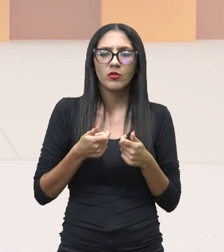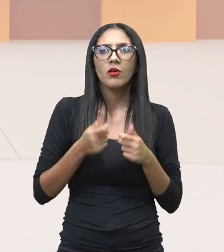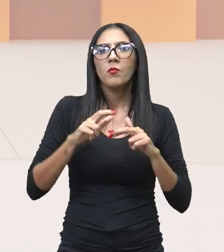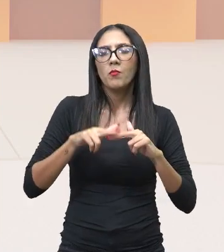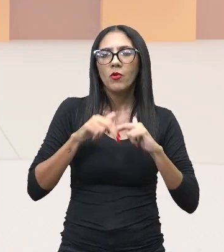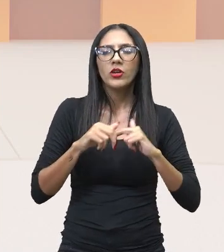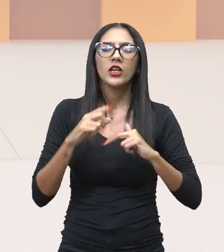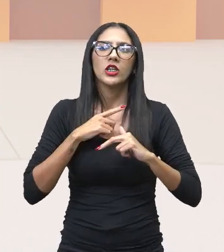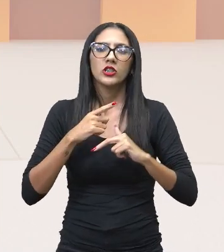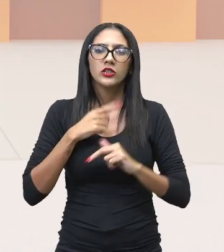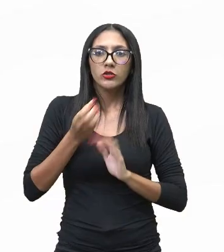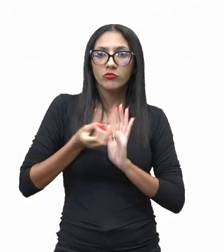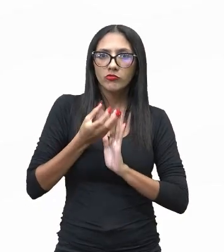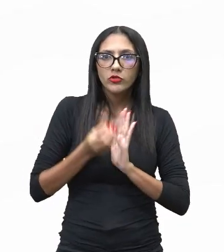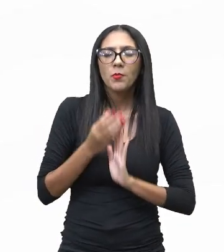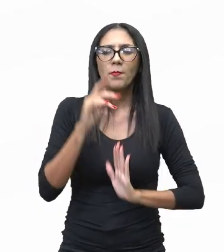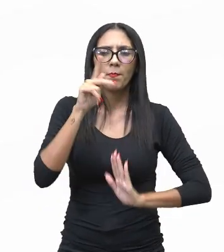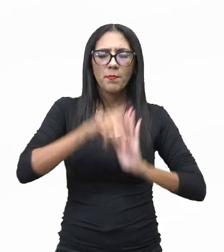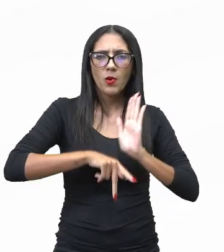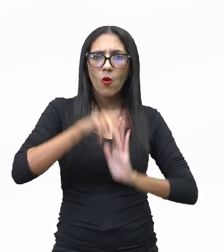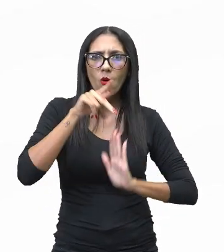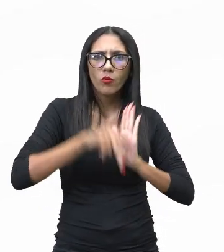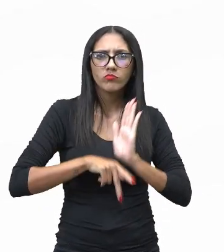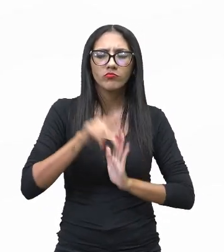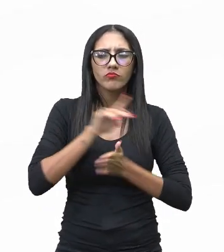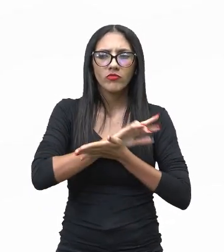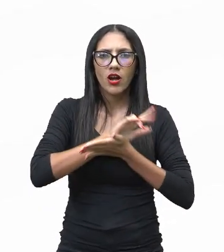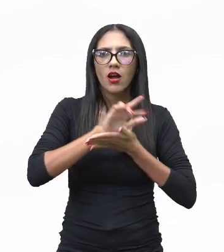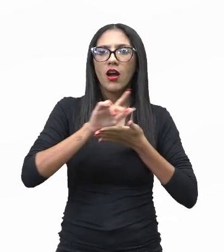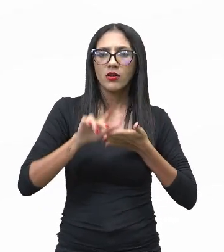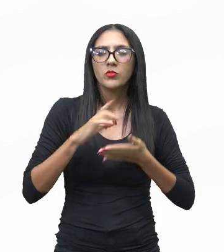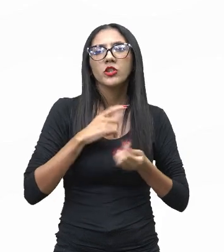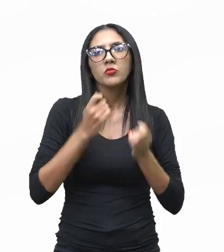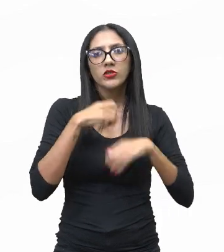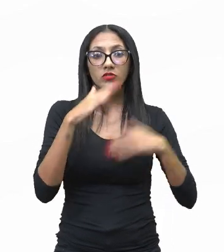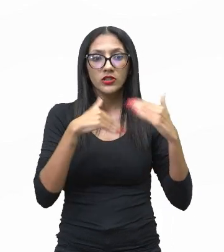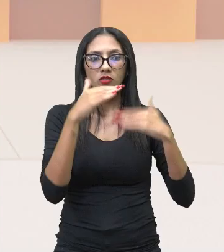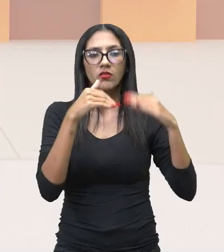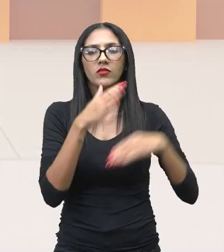chamados grandes projetos de desenvolvimento da Amazônia.